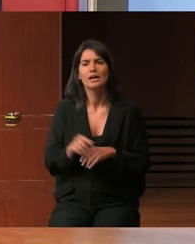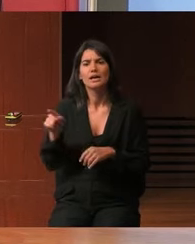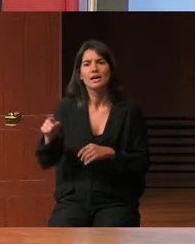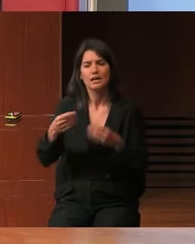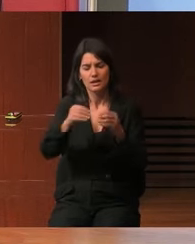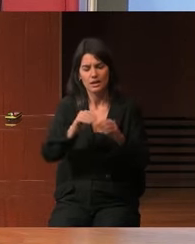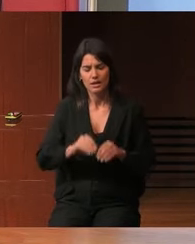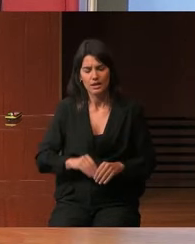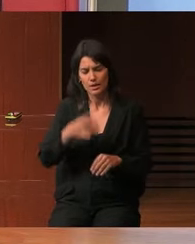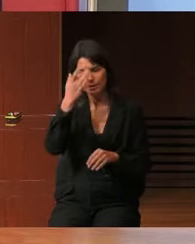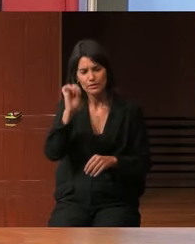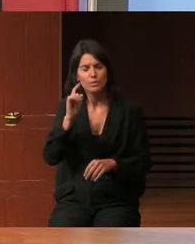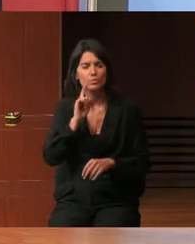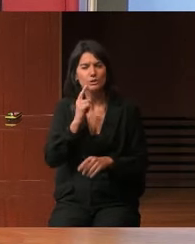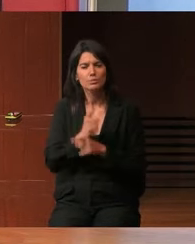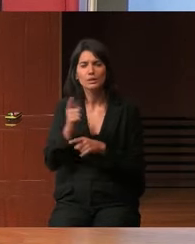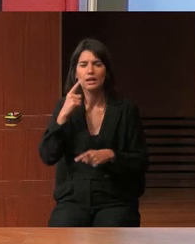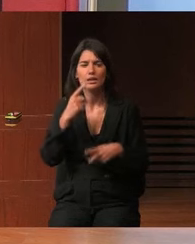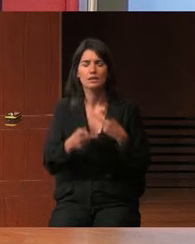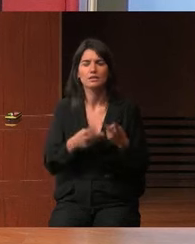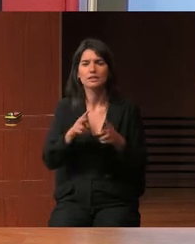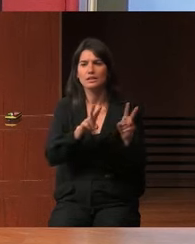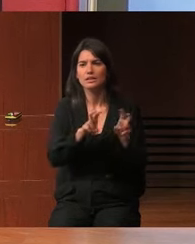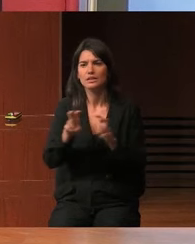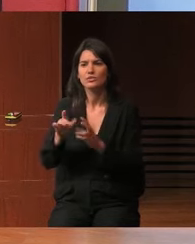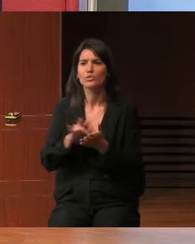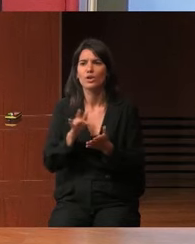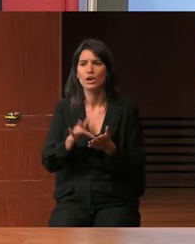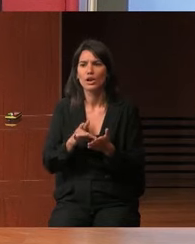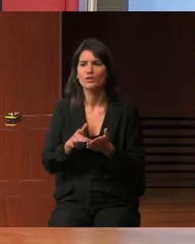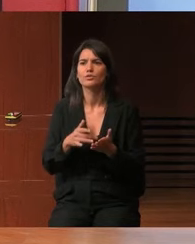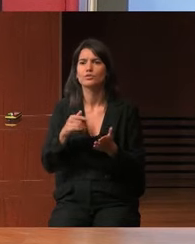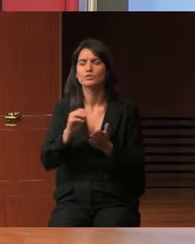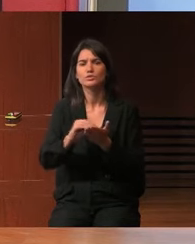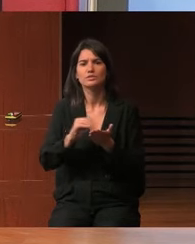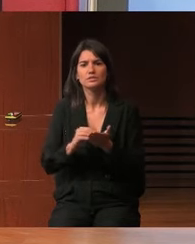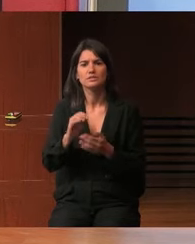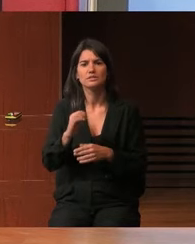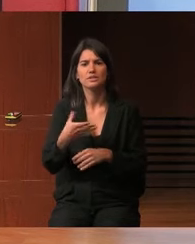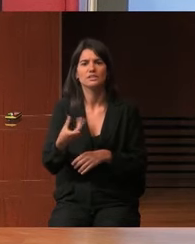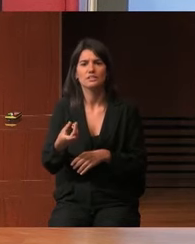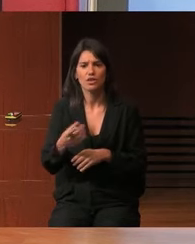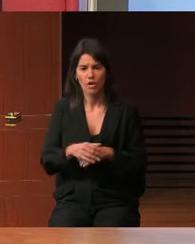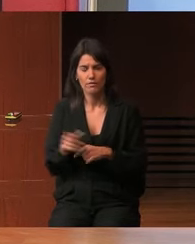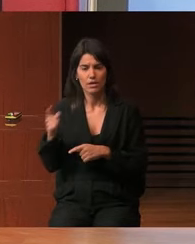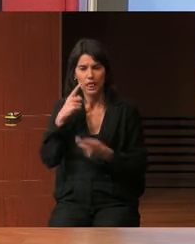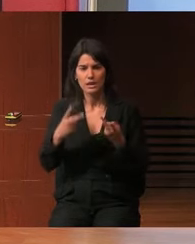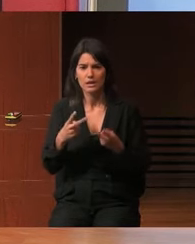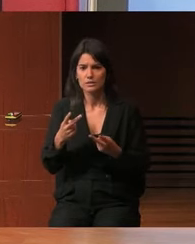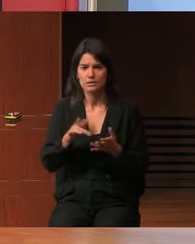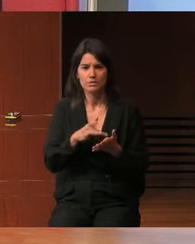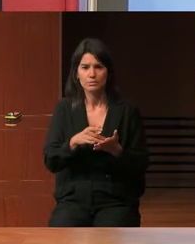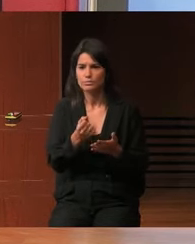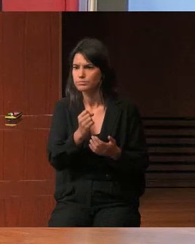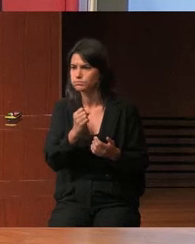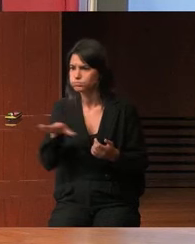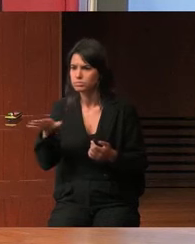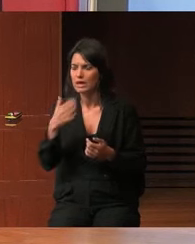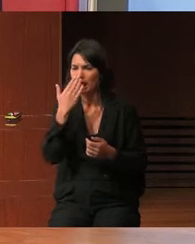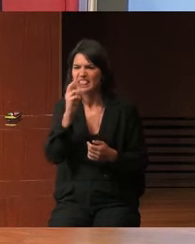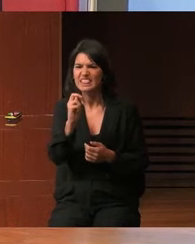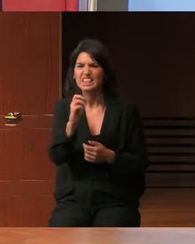sobre, em que ele analisa títulos de romances no século XIX. E analisa, sei lá, 300 e tal,